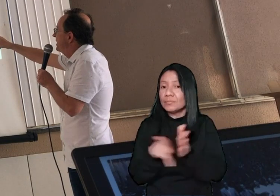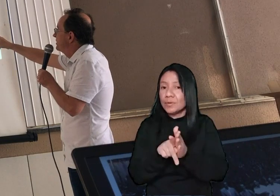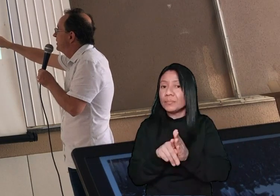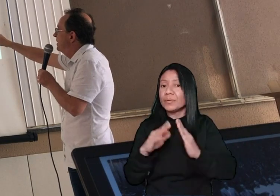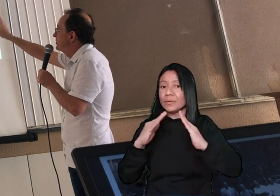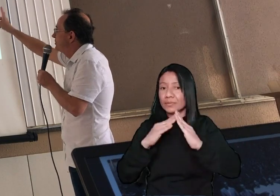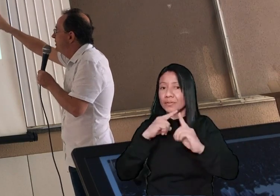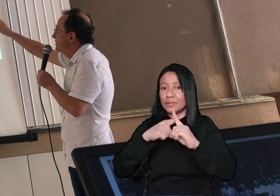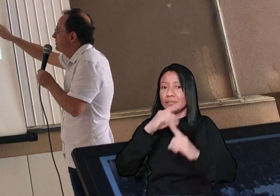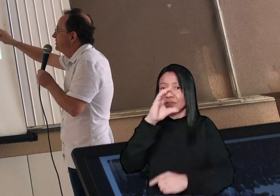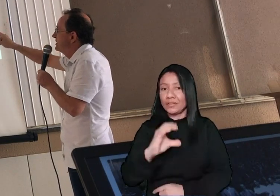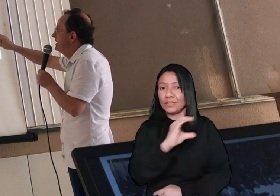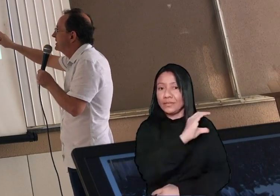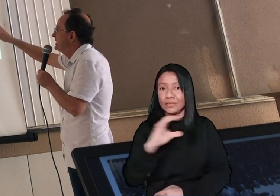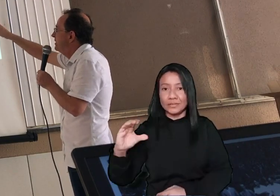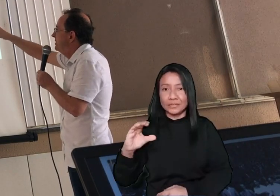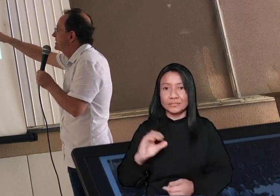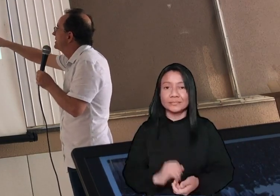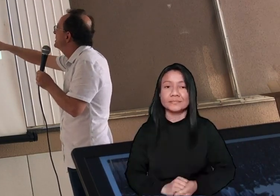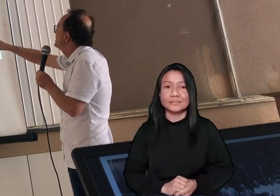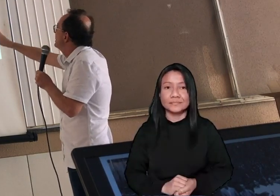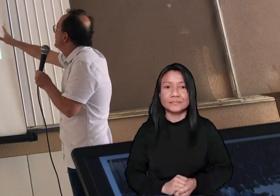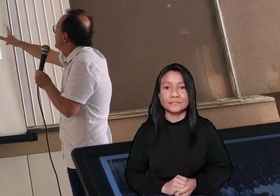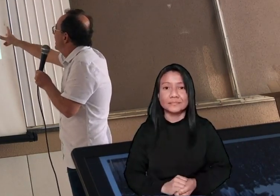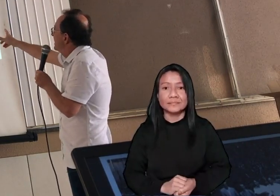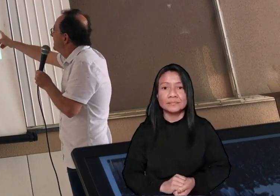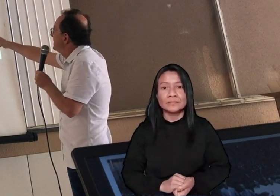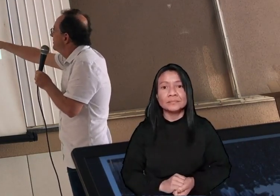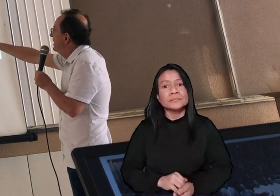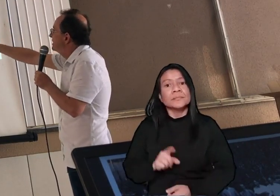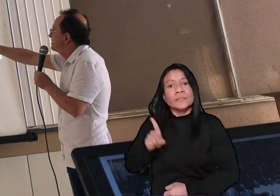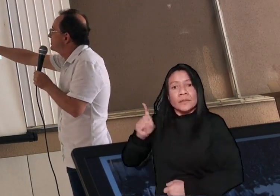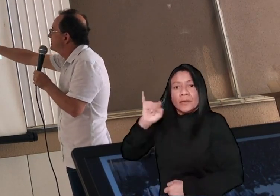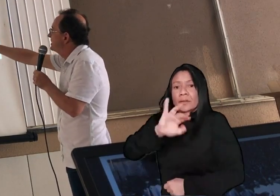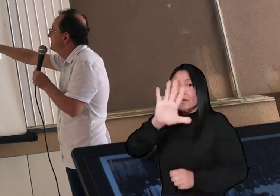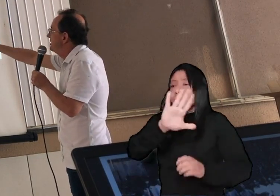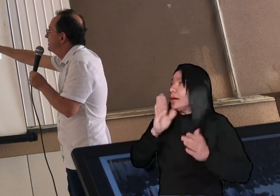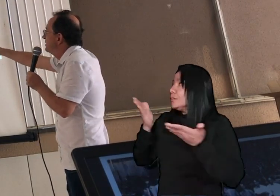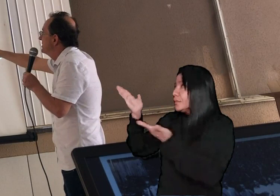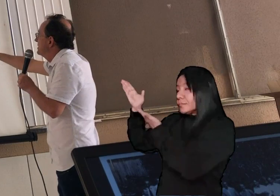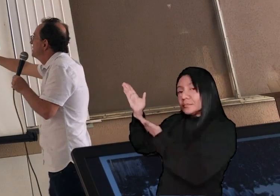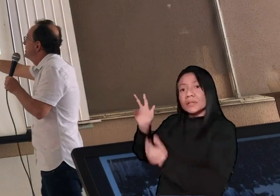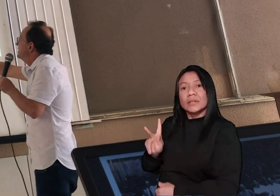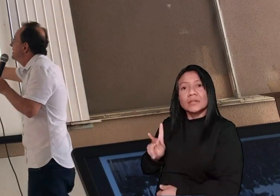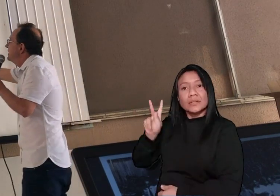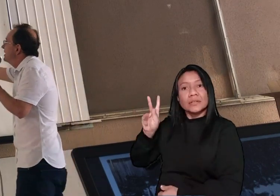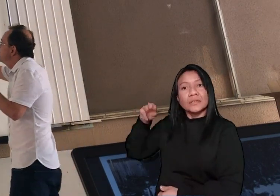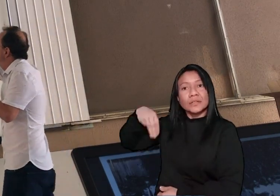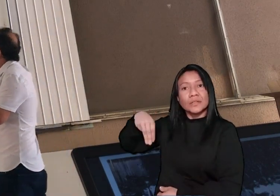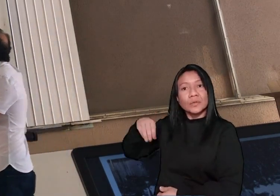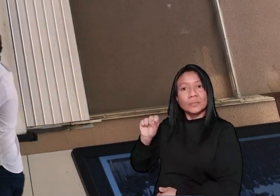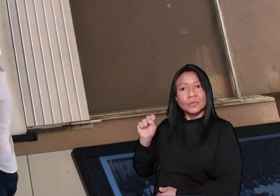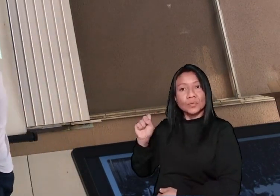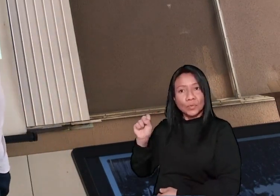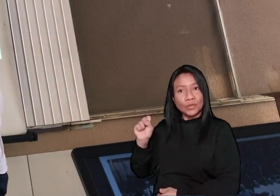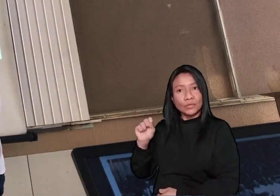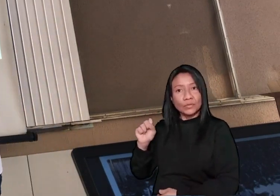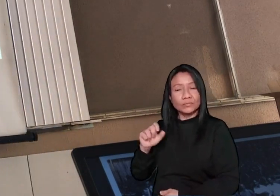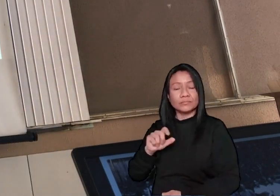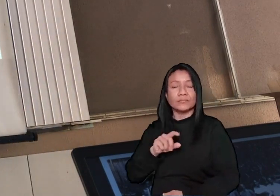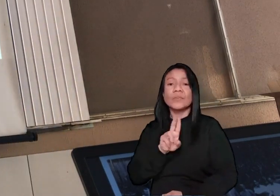Aqui também no quilômetro 8, linha Santa Rosa. Aqui tem várias pessoas que, olha, o Dr.